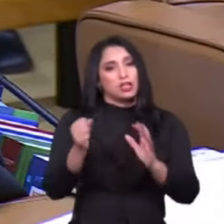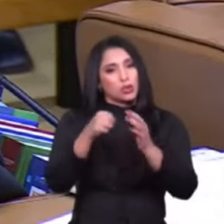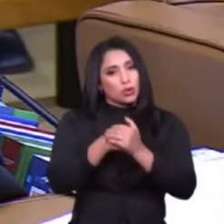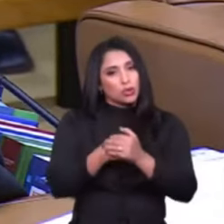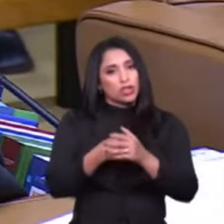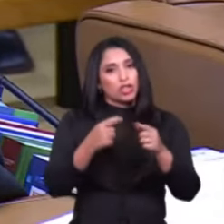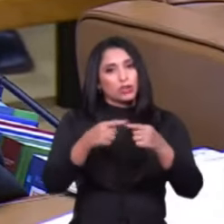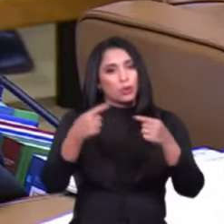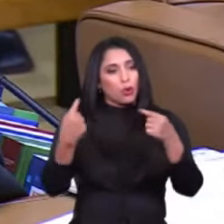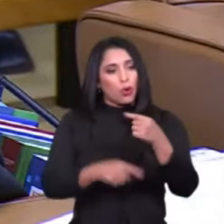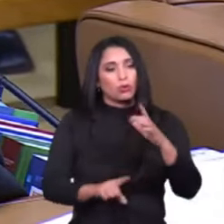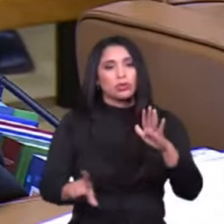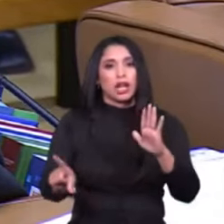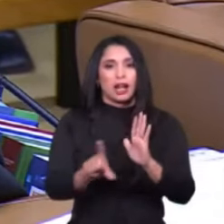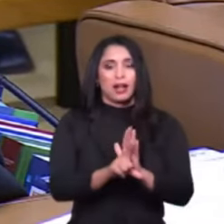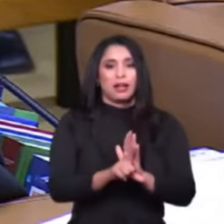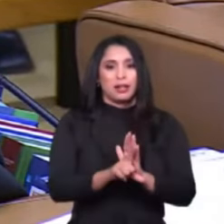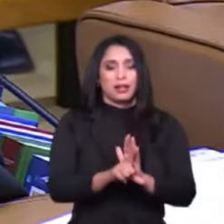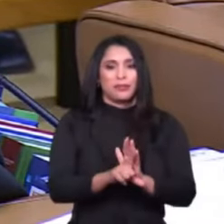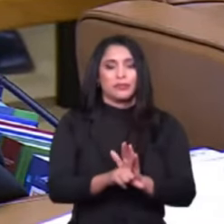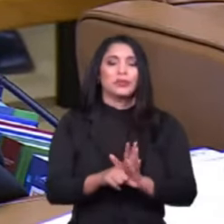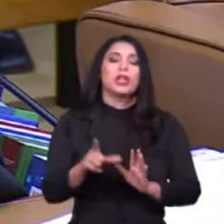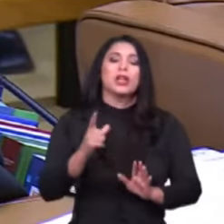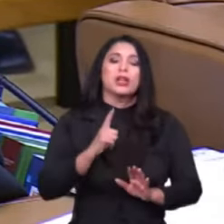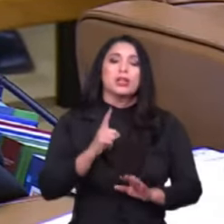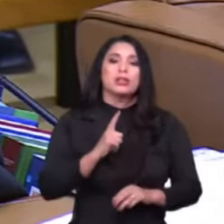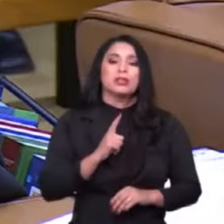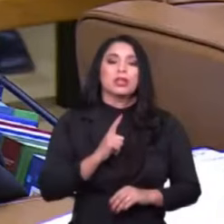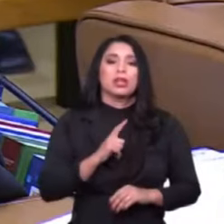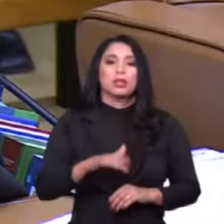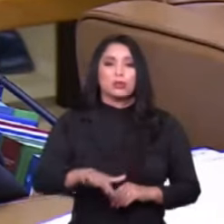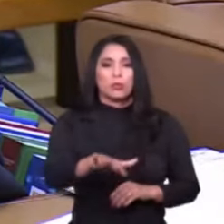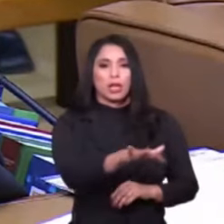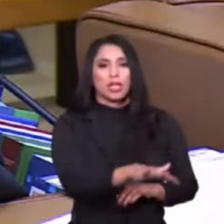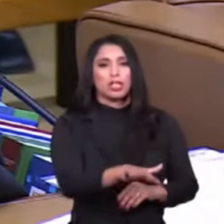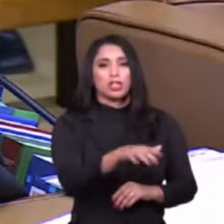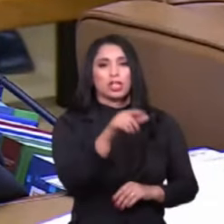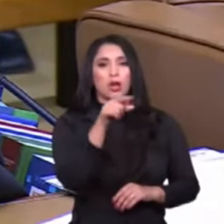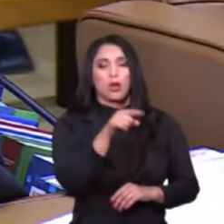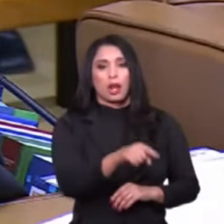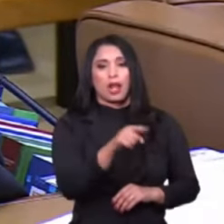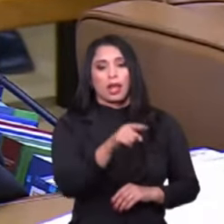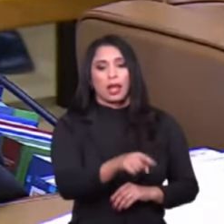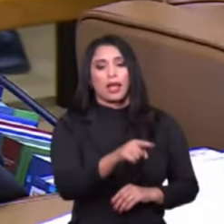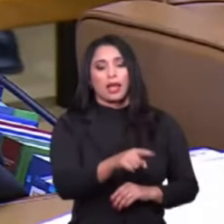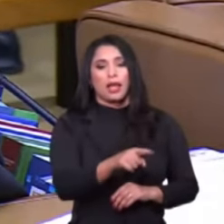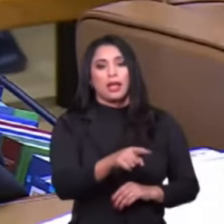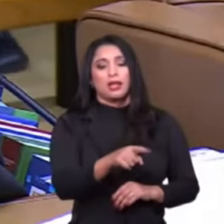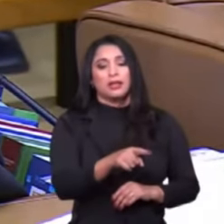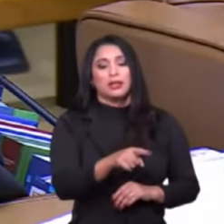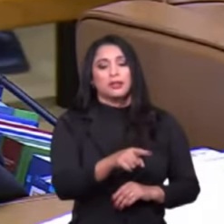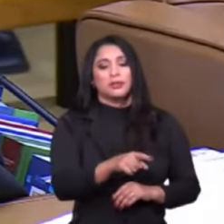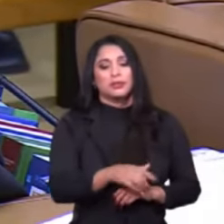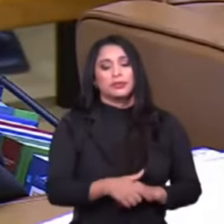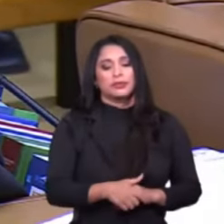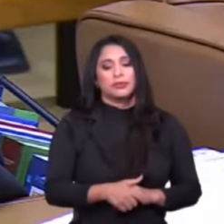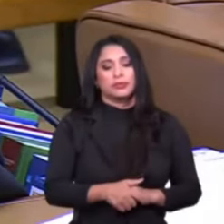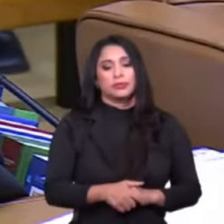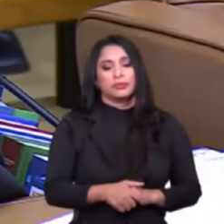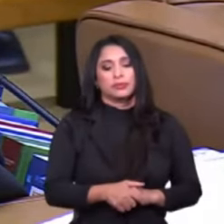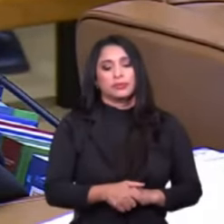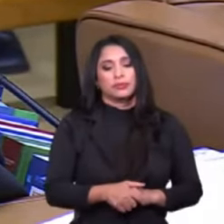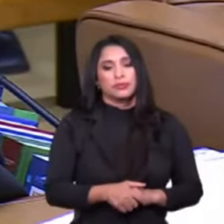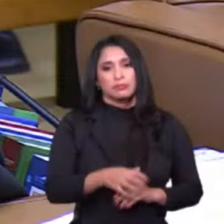Segundo dados da IDITA, que é a região High Intensity Drug Trafficking